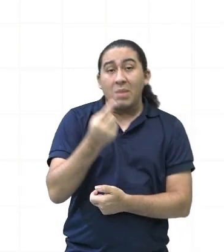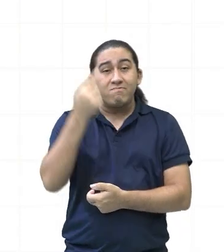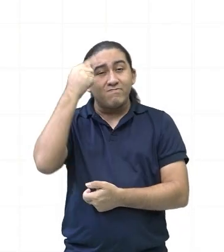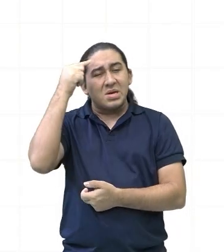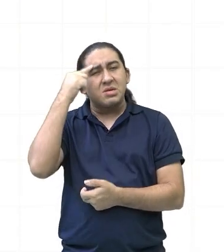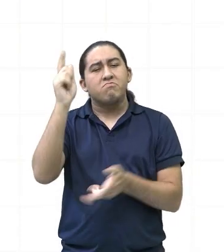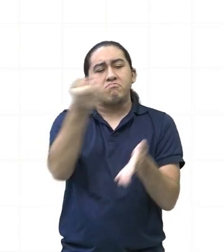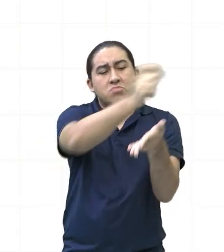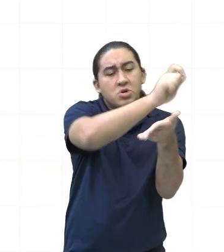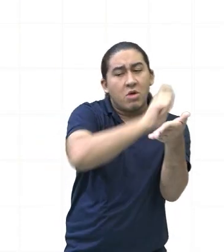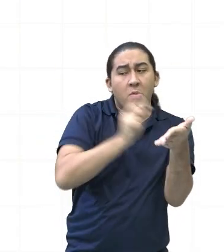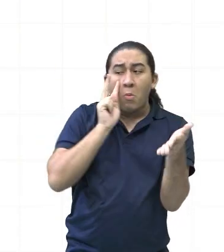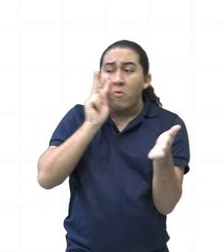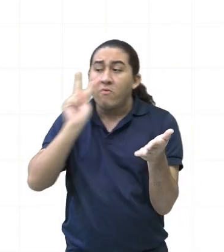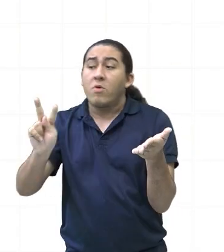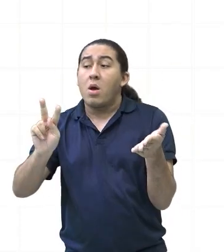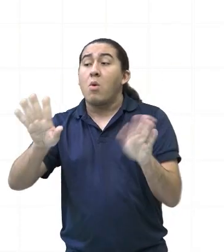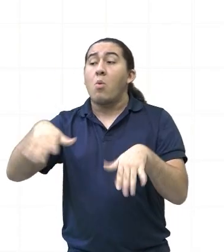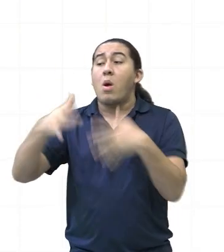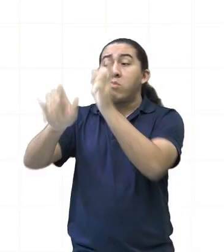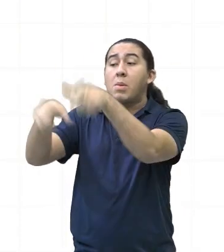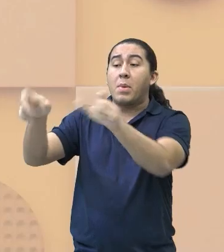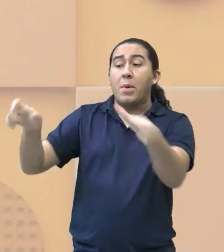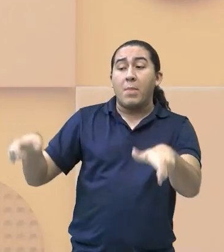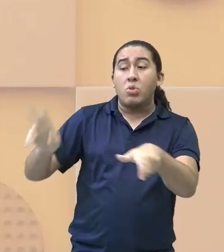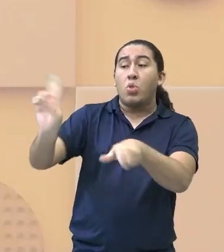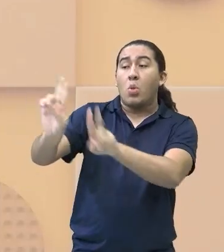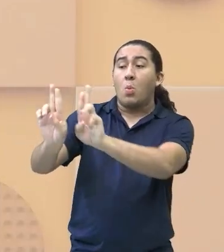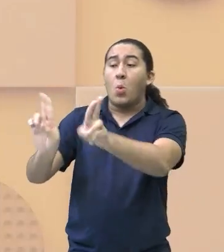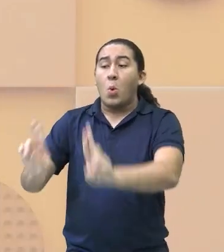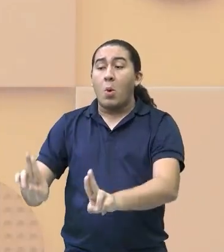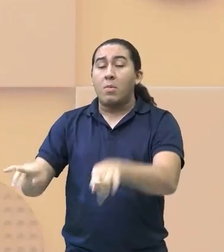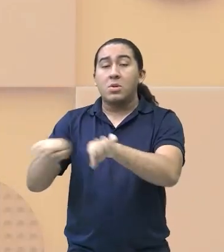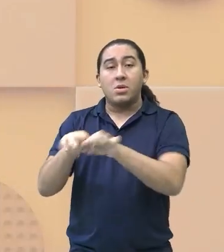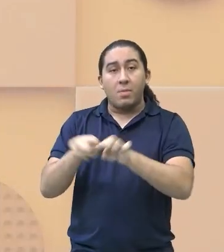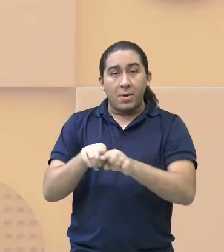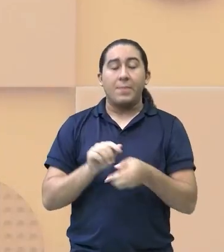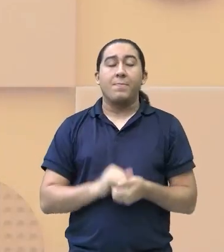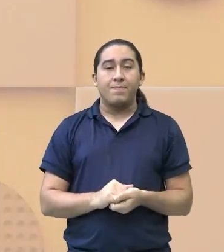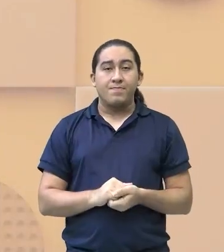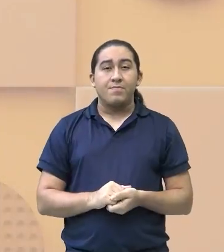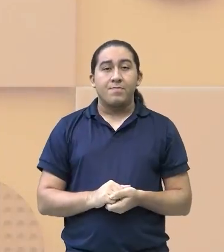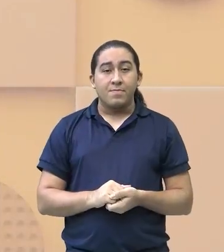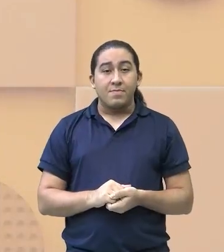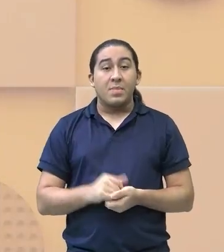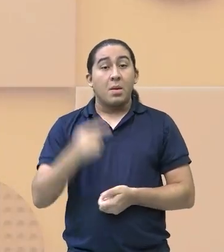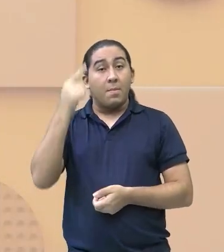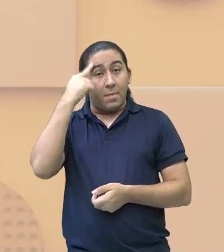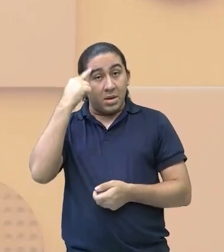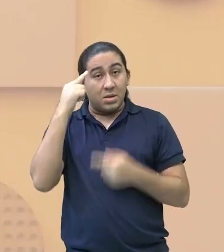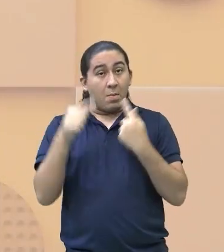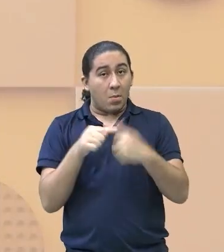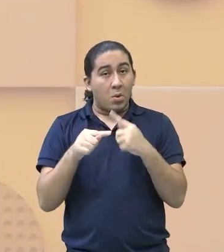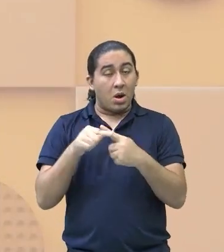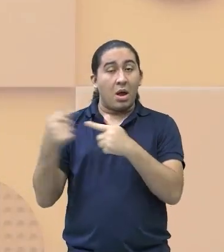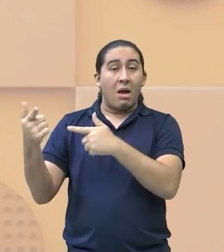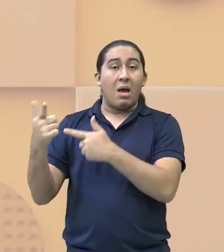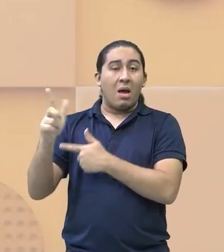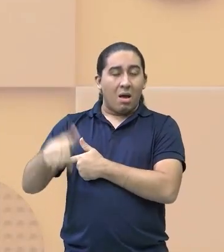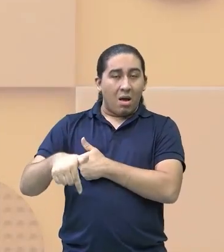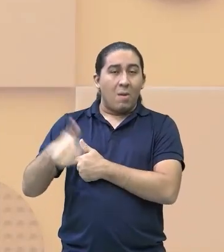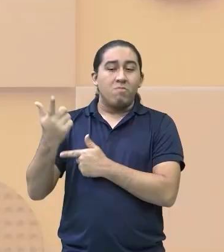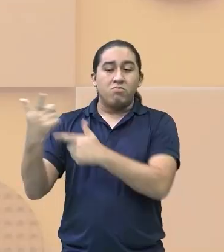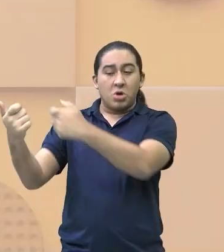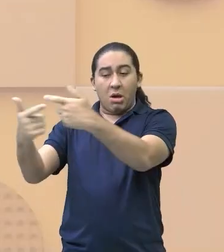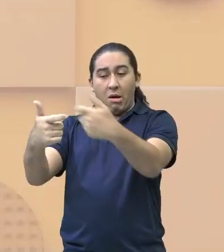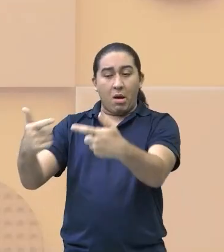eram os personagens principais? Por que, então, que esse mundo grego, ele estava, então, ali o quê? Guerreando. Por que era